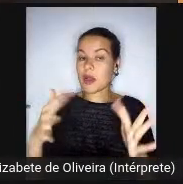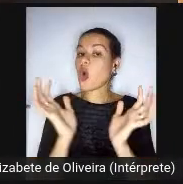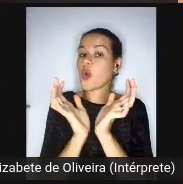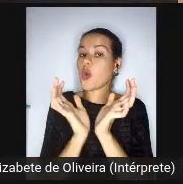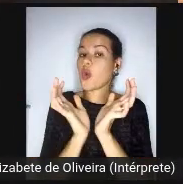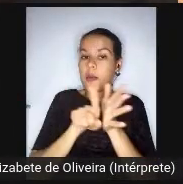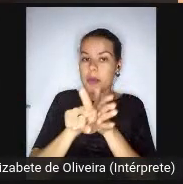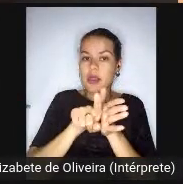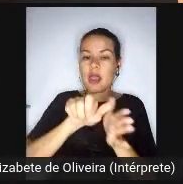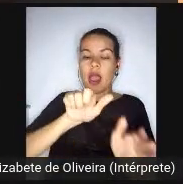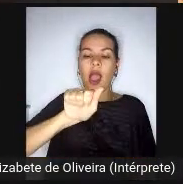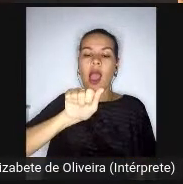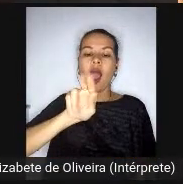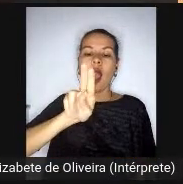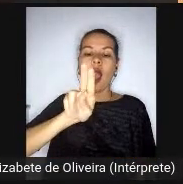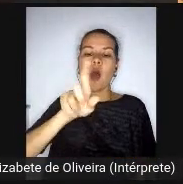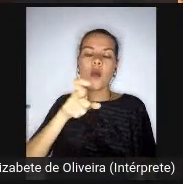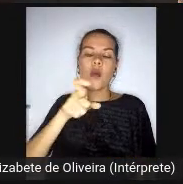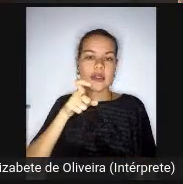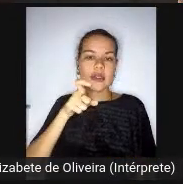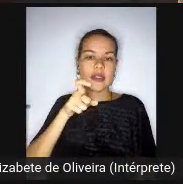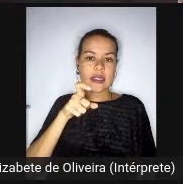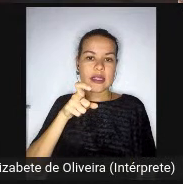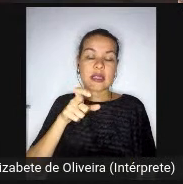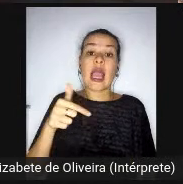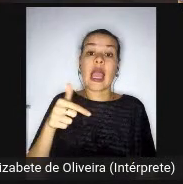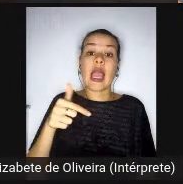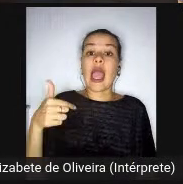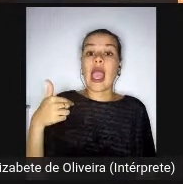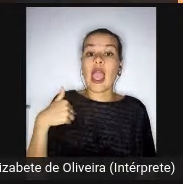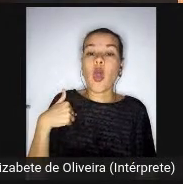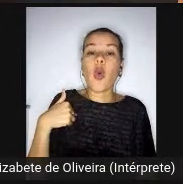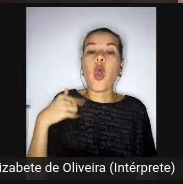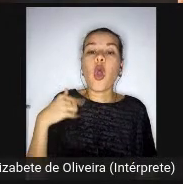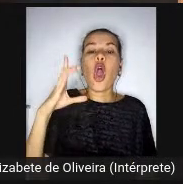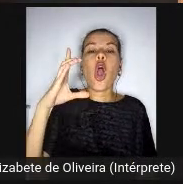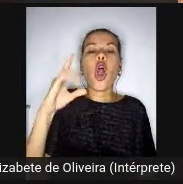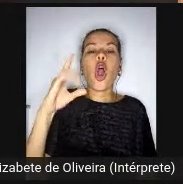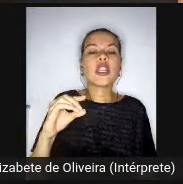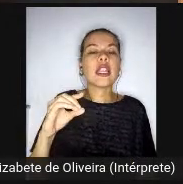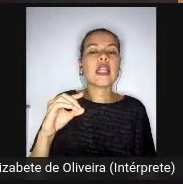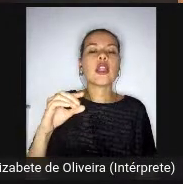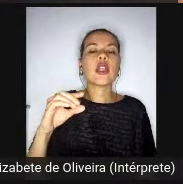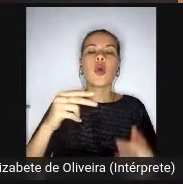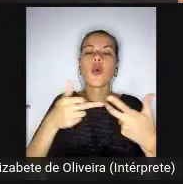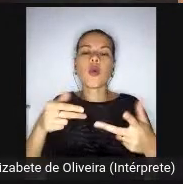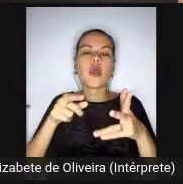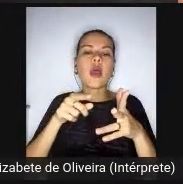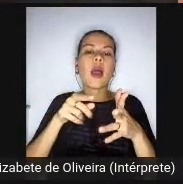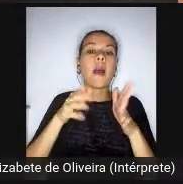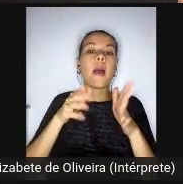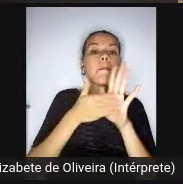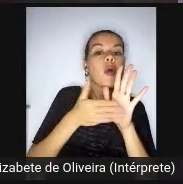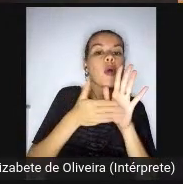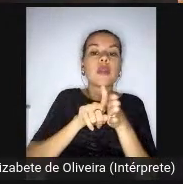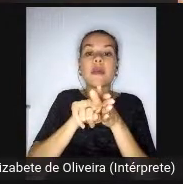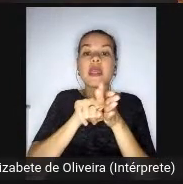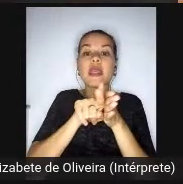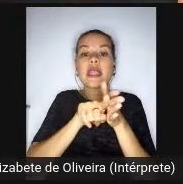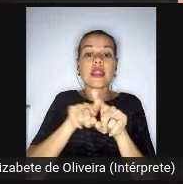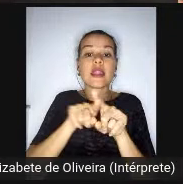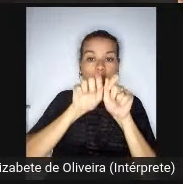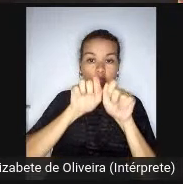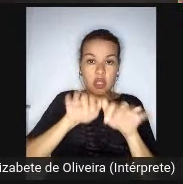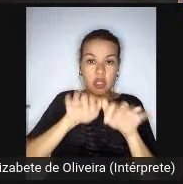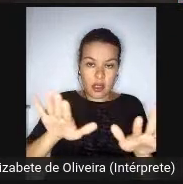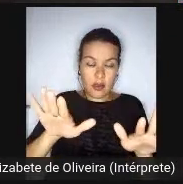a eu tenho coordenado tenho conduzido alguns projetos e projeto de pesquisa e de extensão A eu